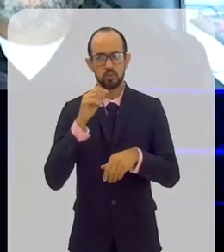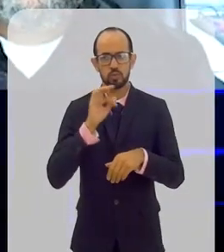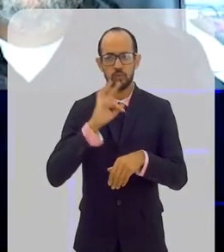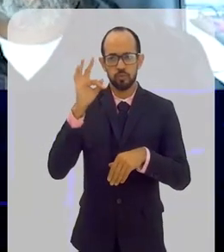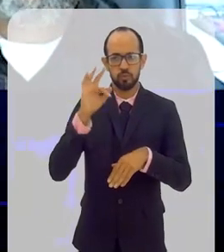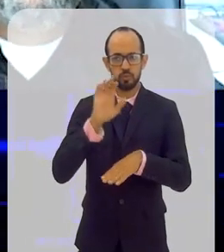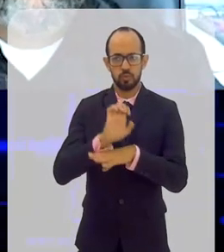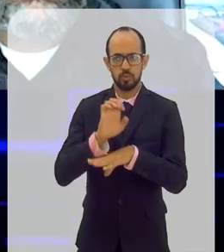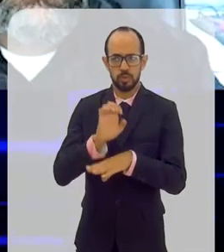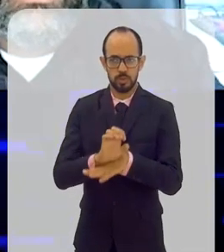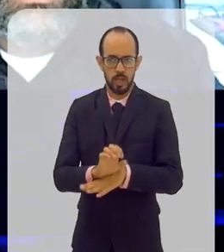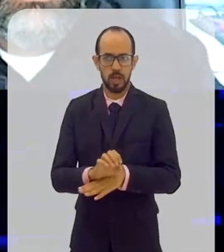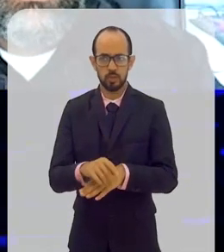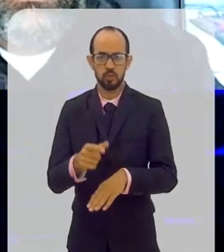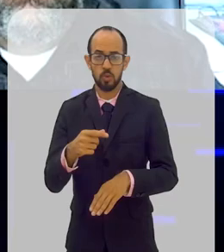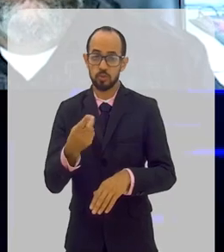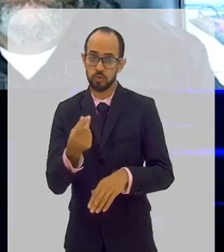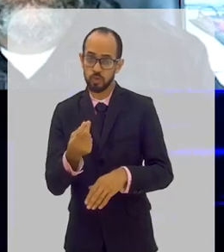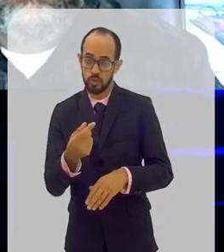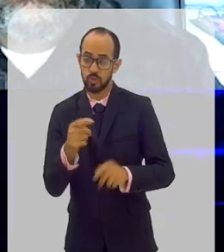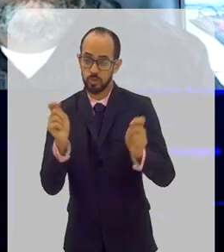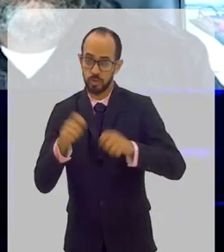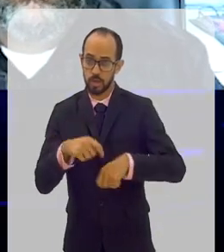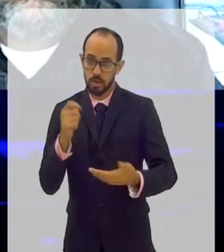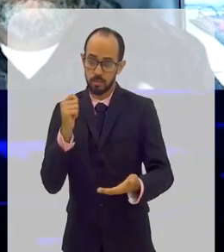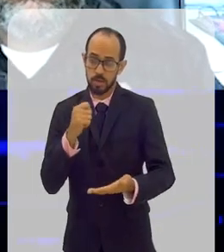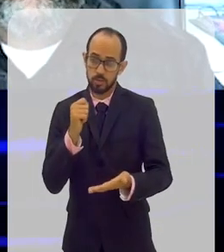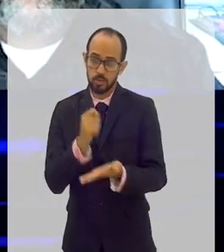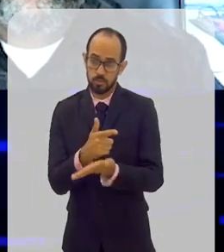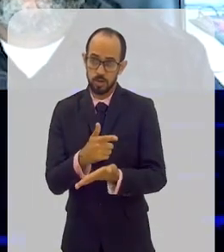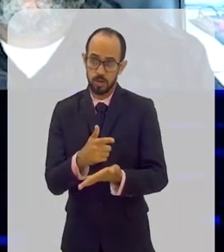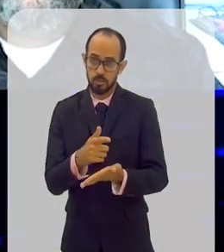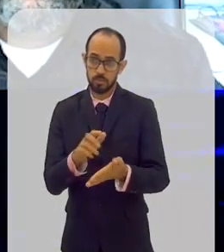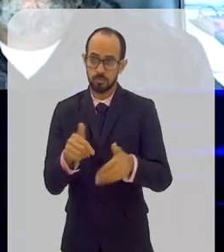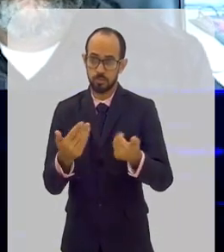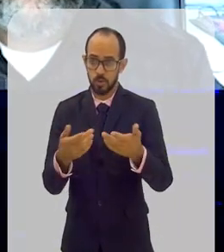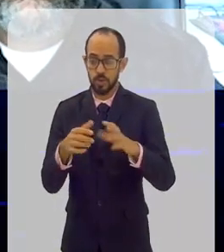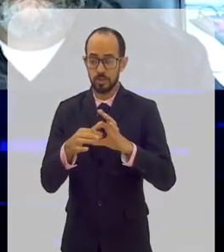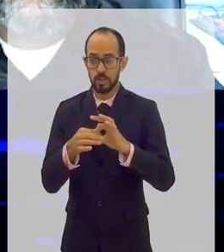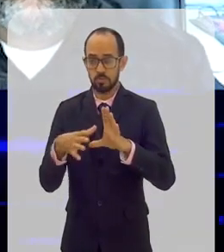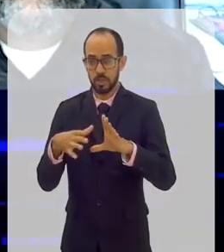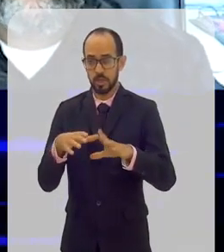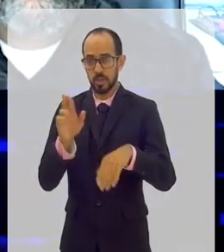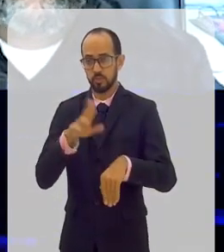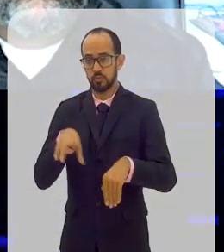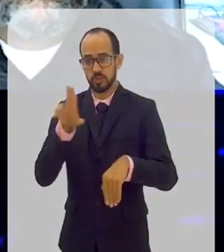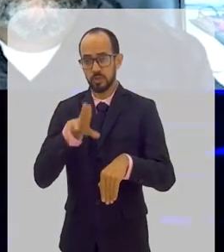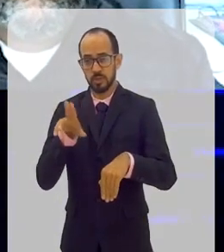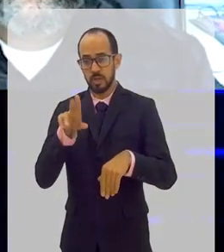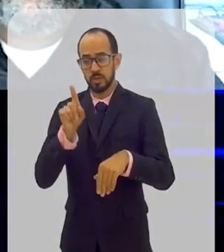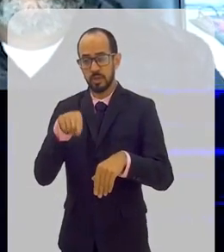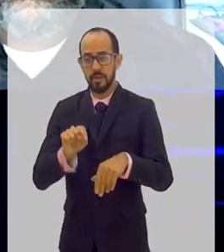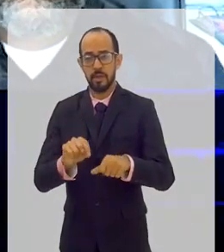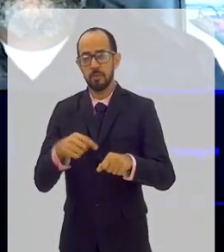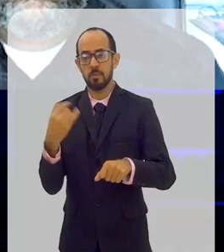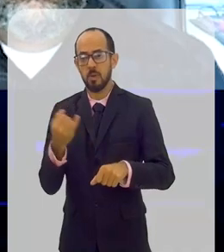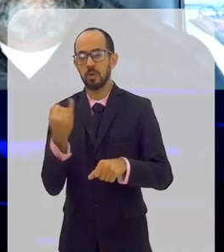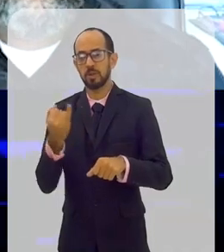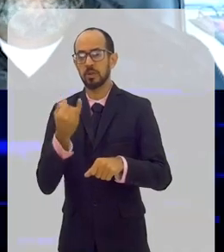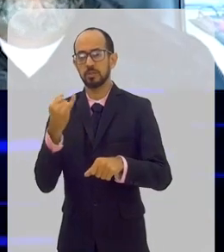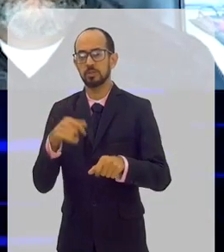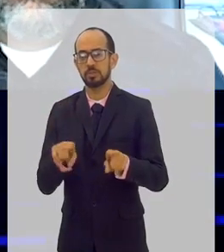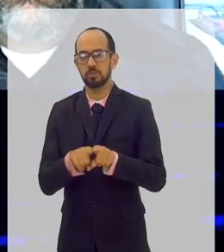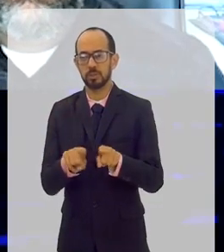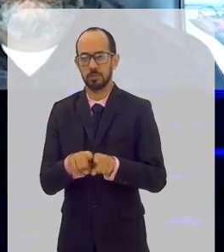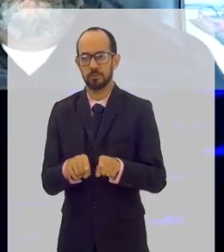do dinheiro que a gente vai ter para poder executar. Então, essa autonomia universitária e implementação eu acho que